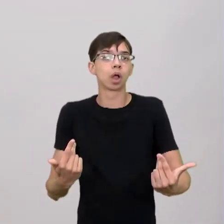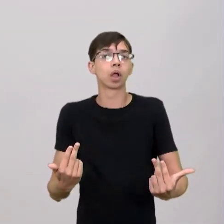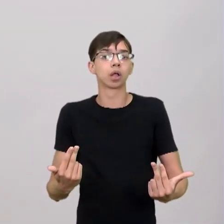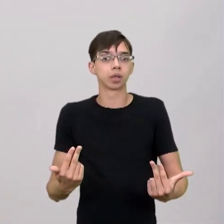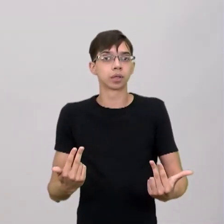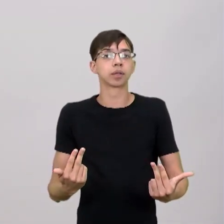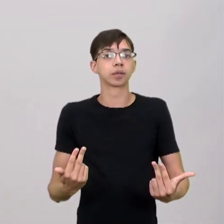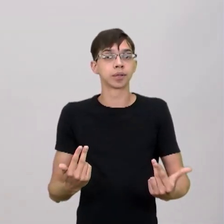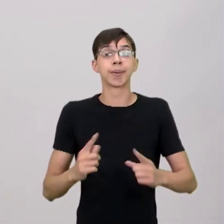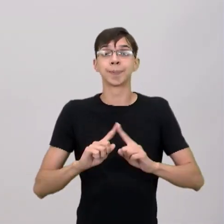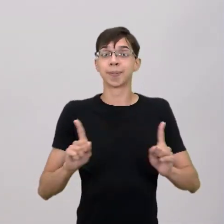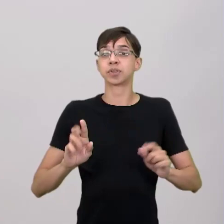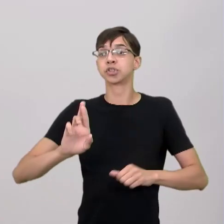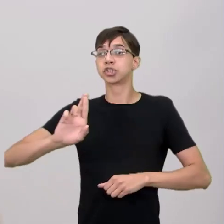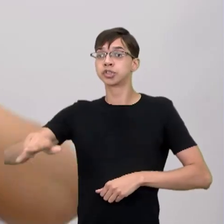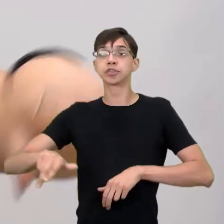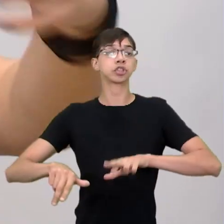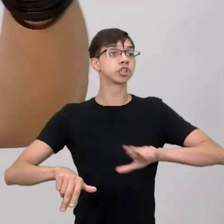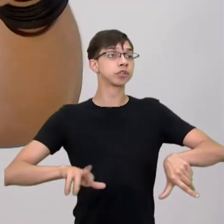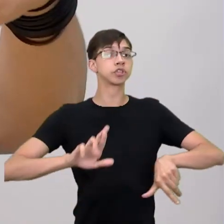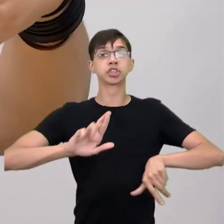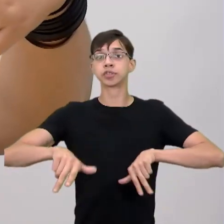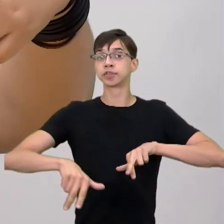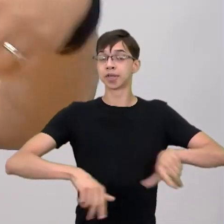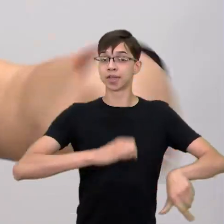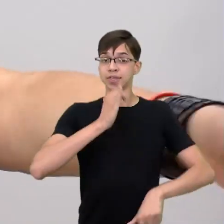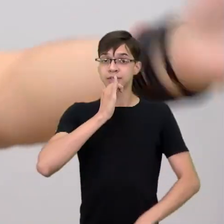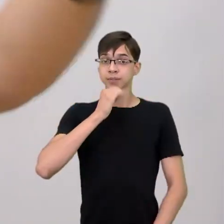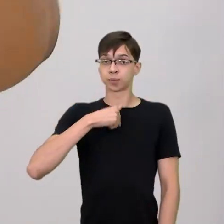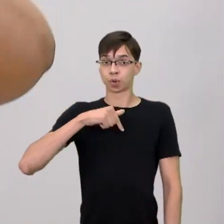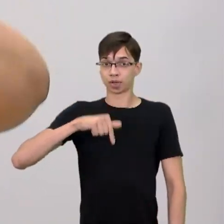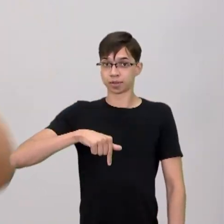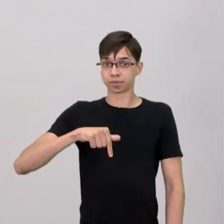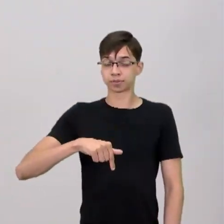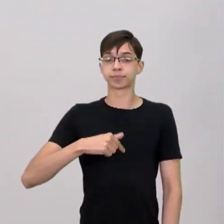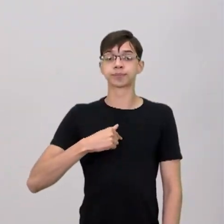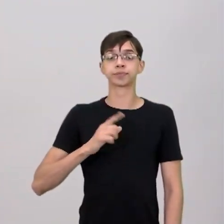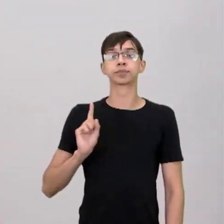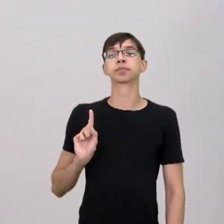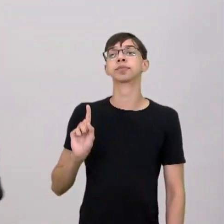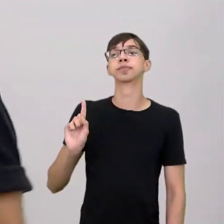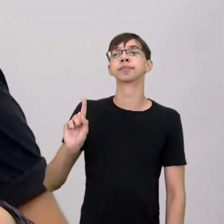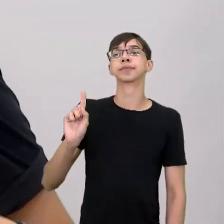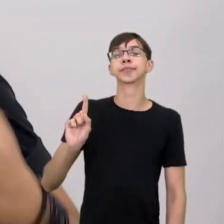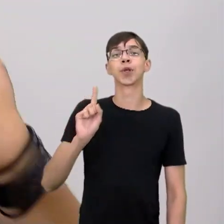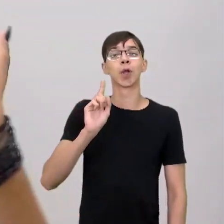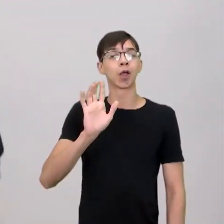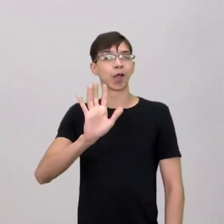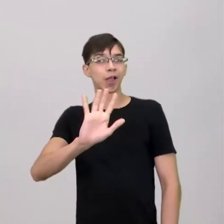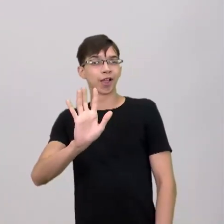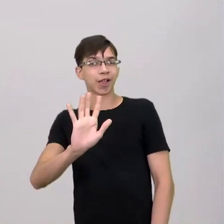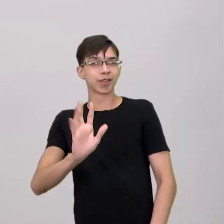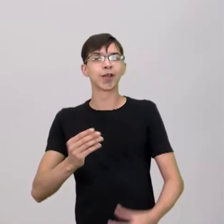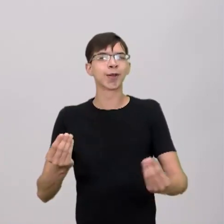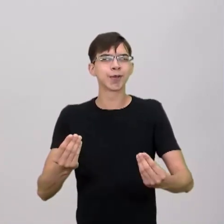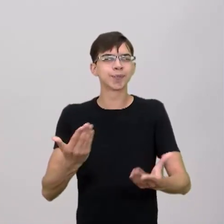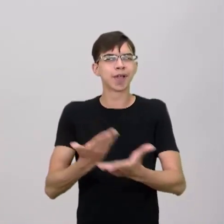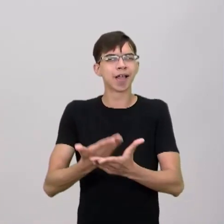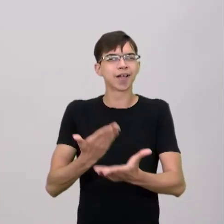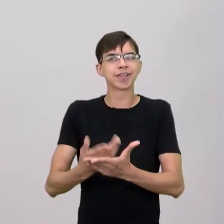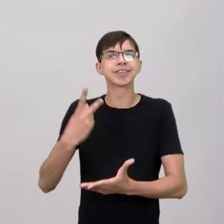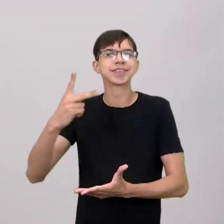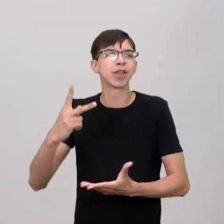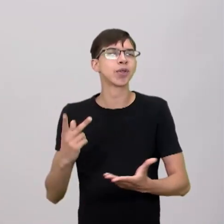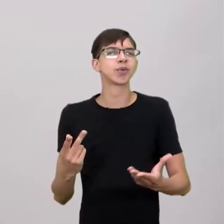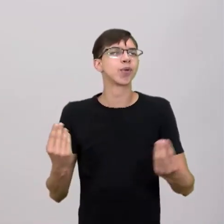de maneiras diferentes. Então, se eu sair daqui e for lá no suíte, falar, e aí, galera, como foi o dia, como foi a aula de vocês, como foi a